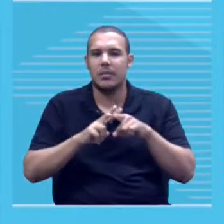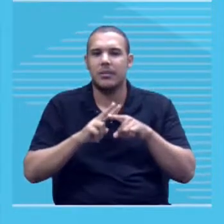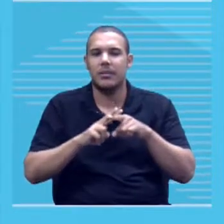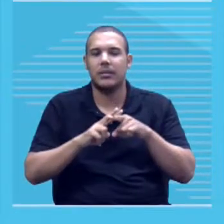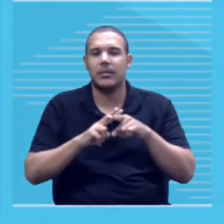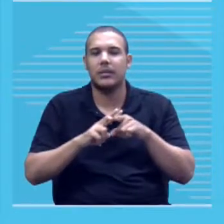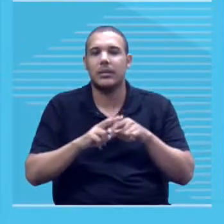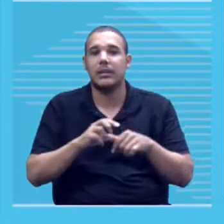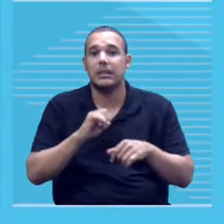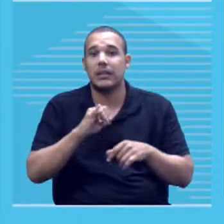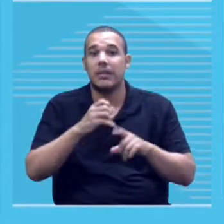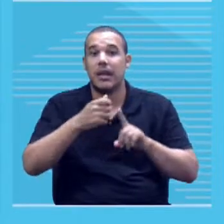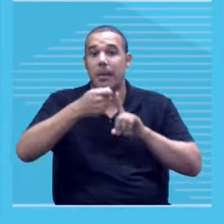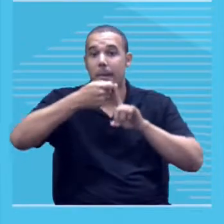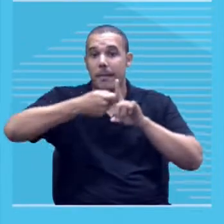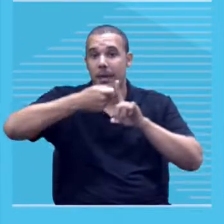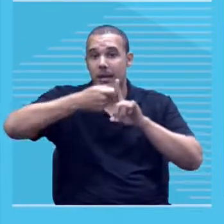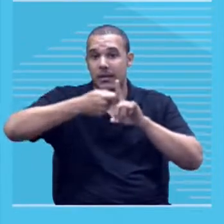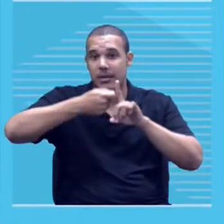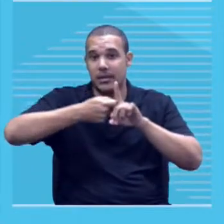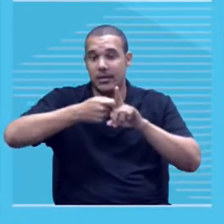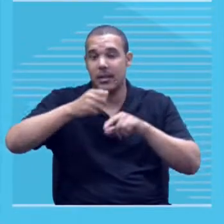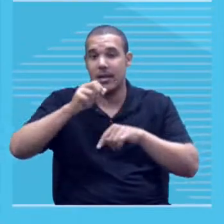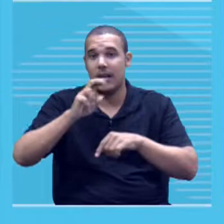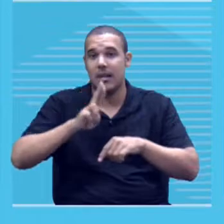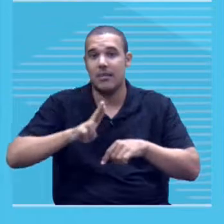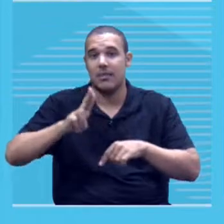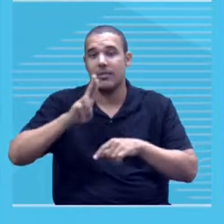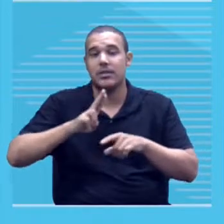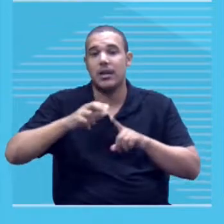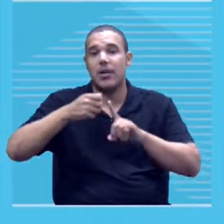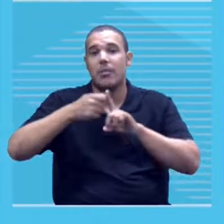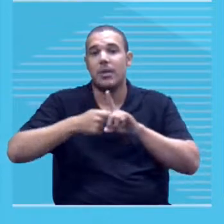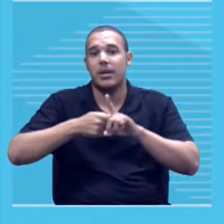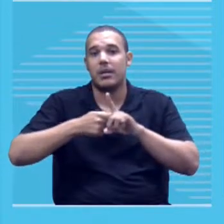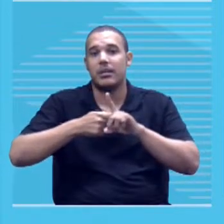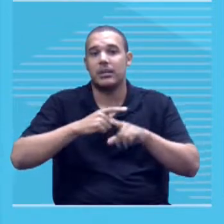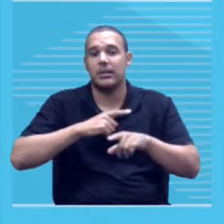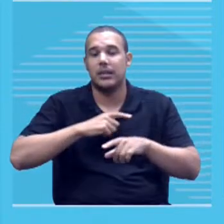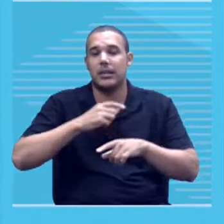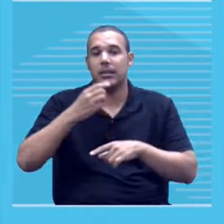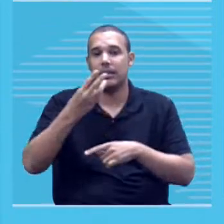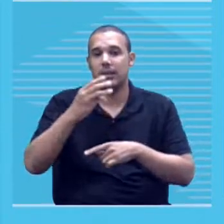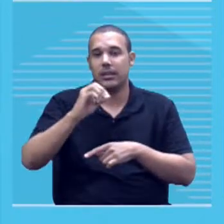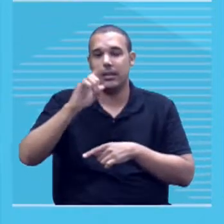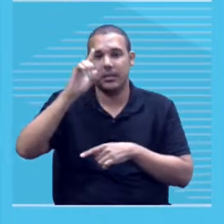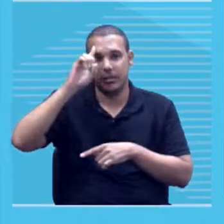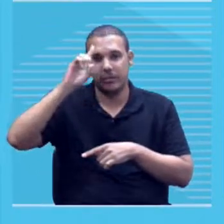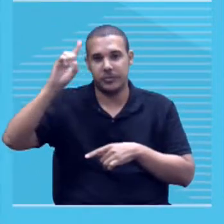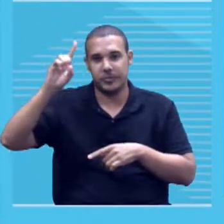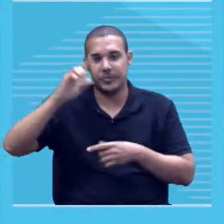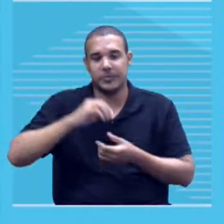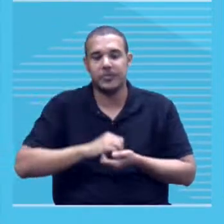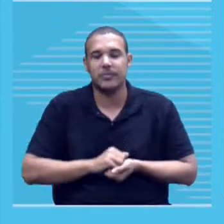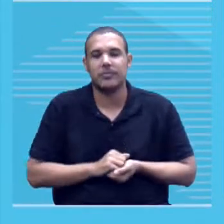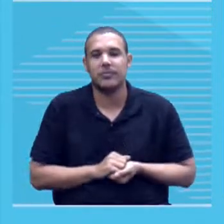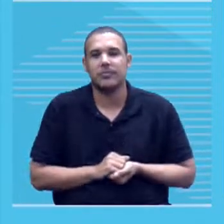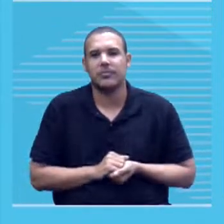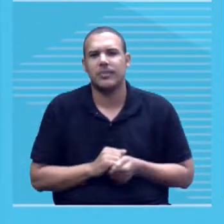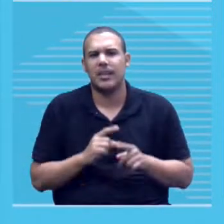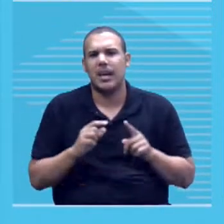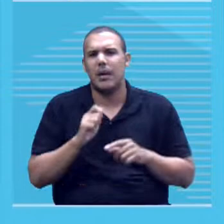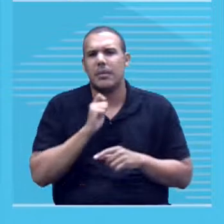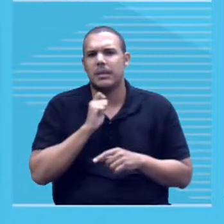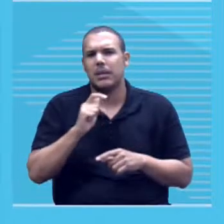toda vez que ele falar mensalmente, eu vou usar o mês comercial, ou seja, 30 dias. Ah, Matheus, mas, por exemplo, agosto